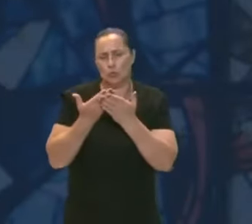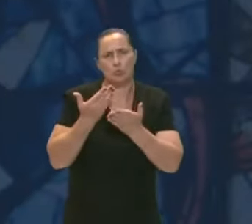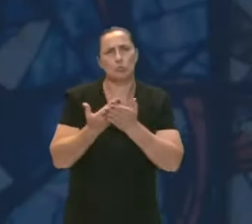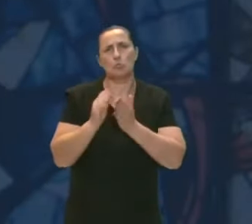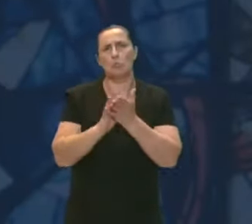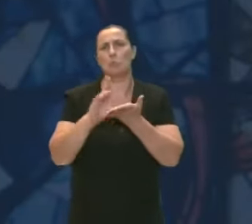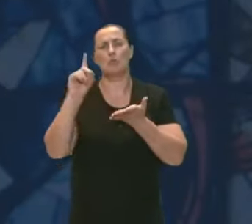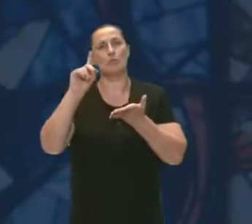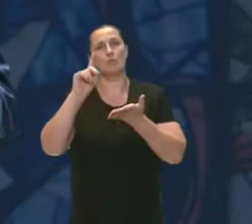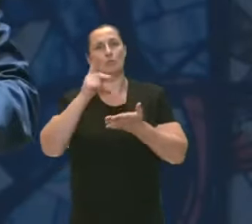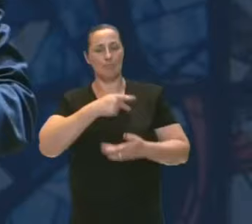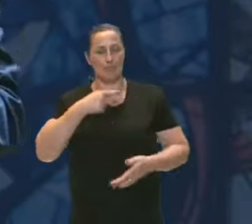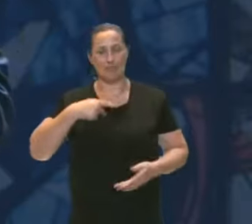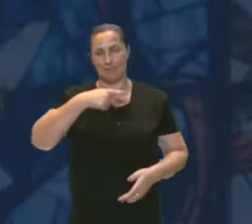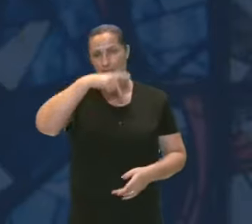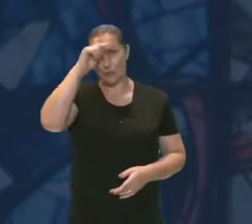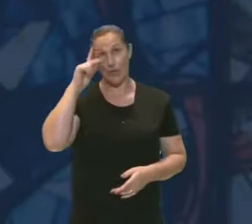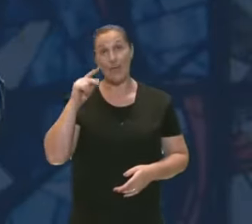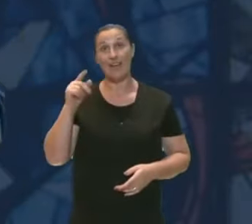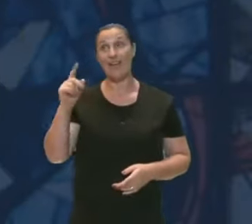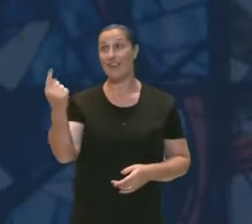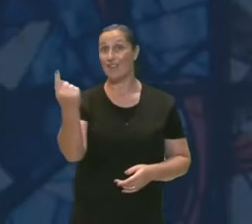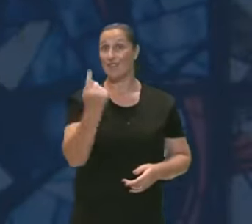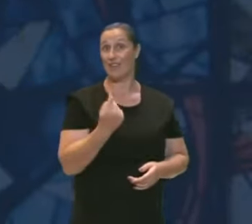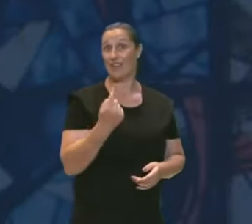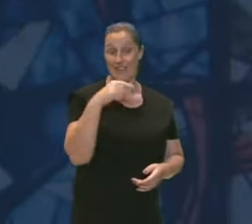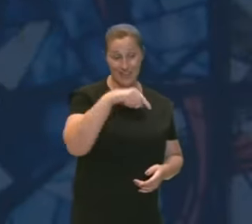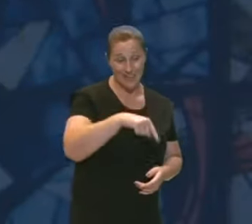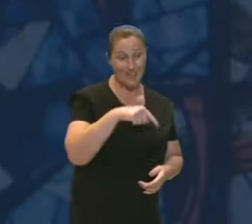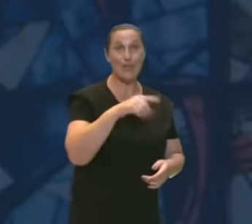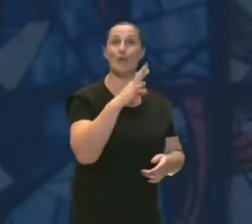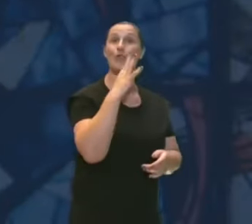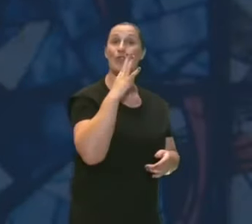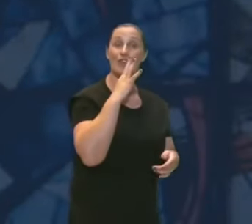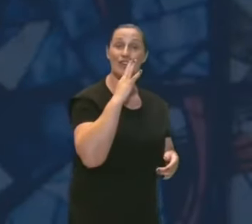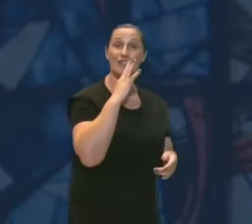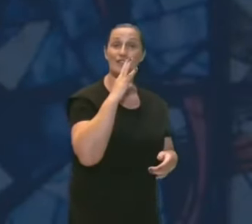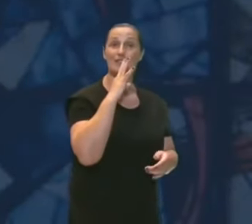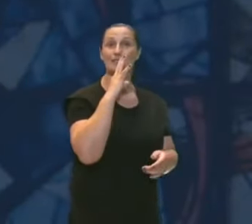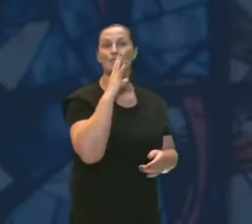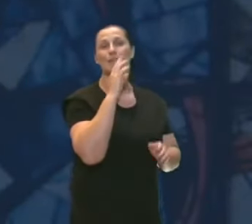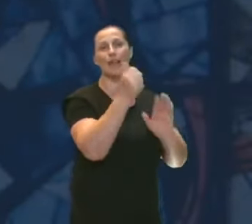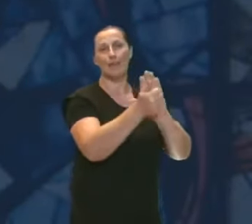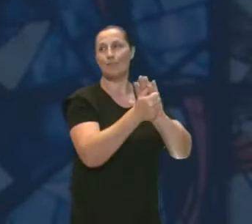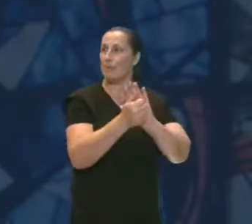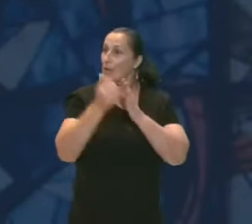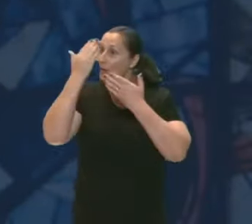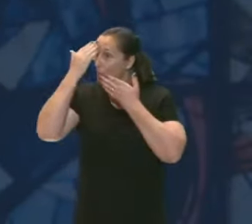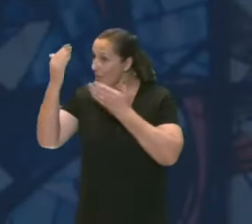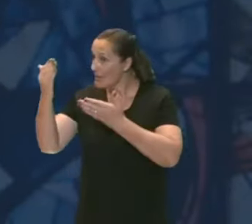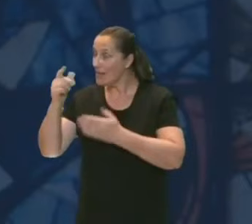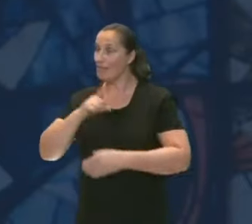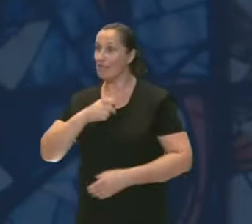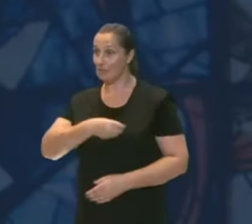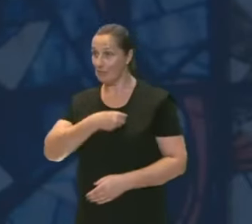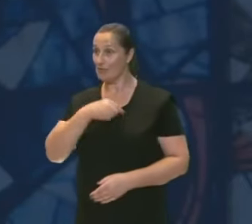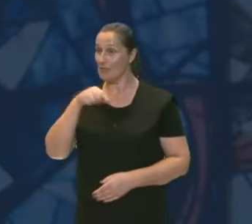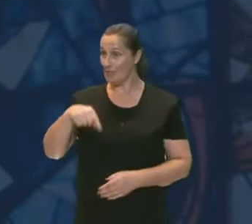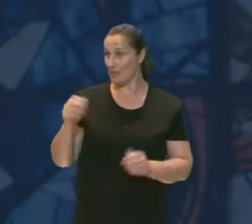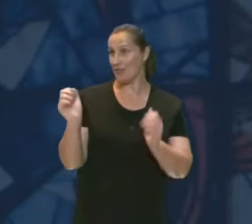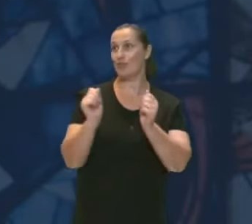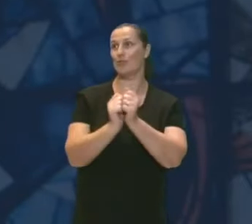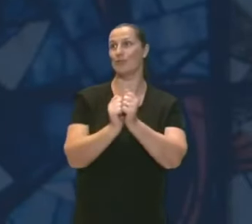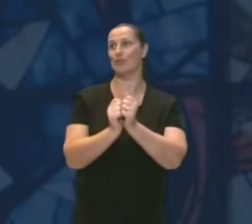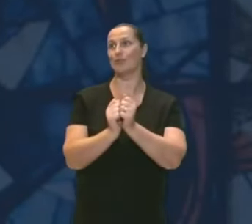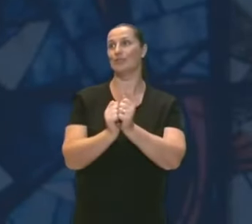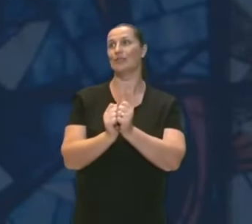pastor Pascoal. Ela veio para passar o fim de semana aqui e conhecer a igreja, né? Então obrigado por você estar aqui, e é uma bênção,